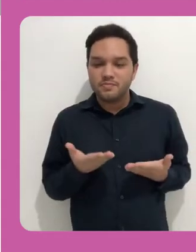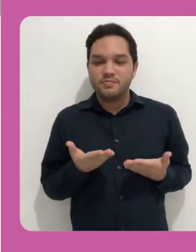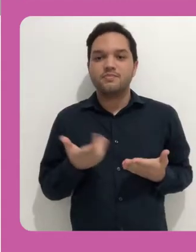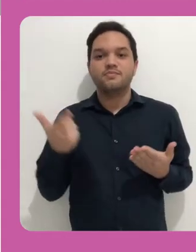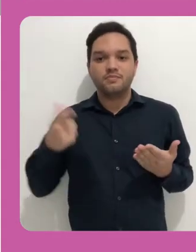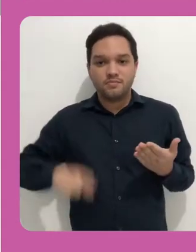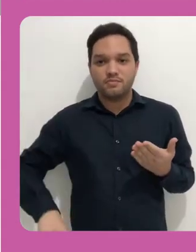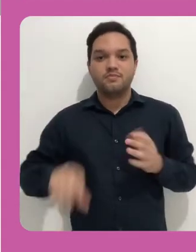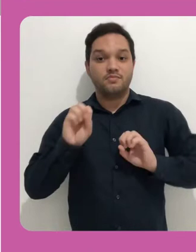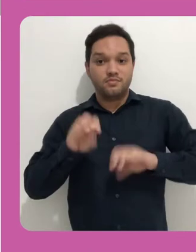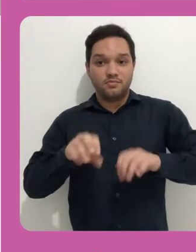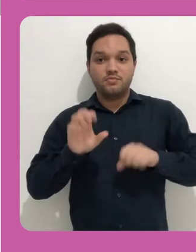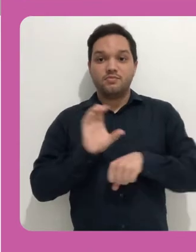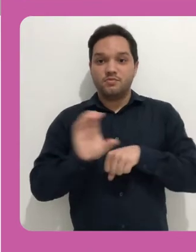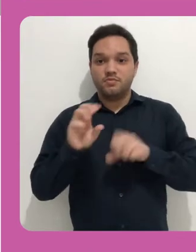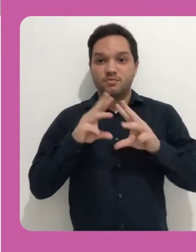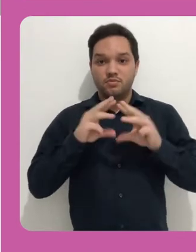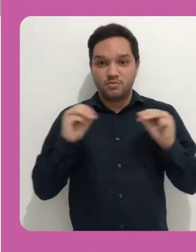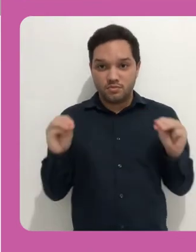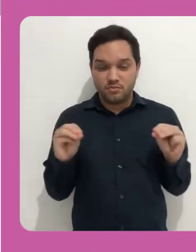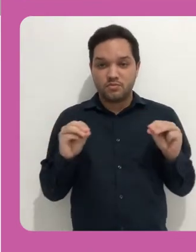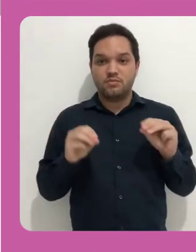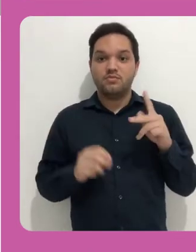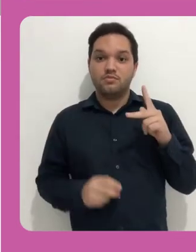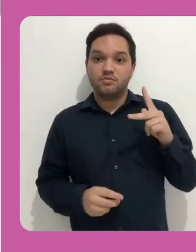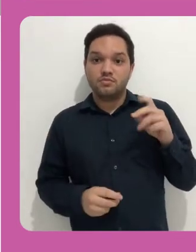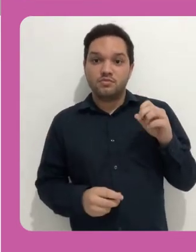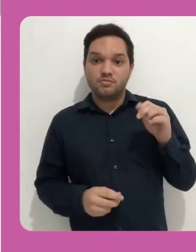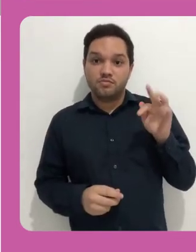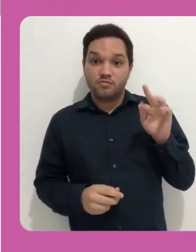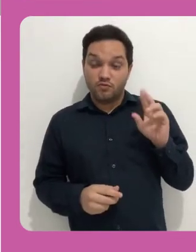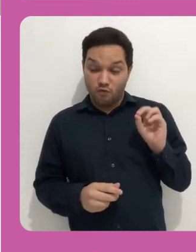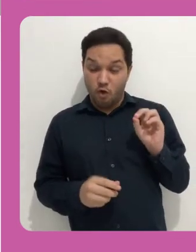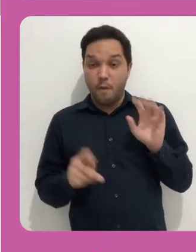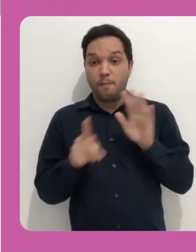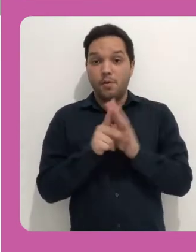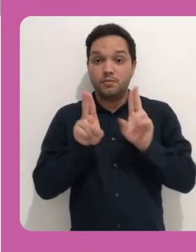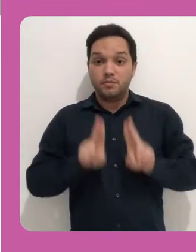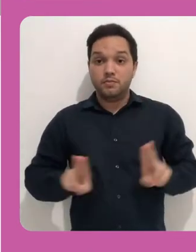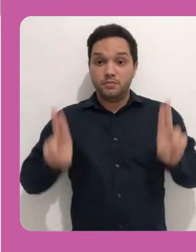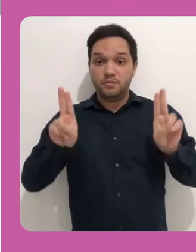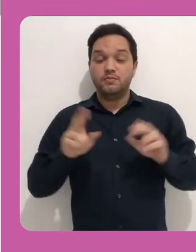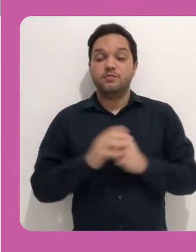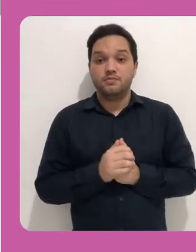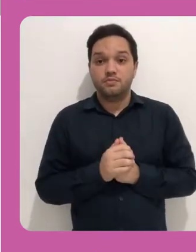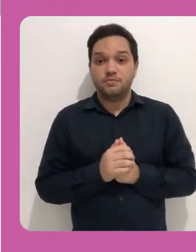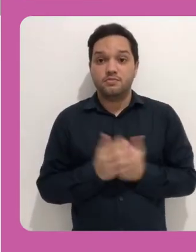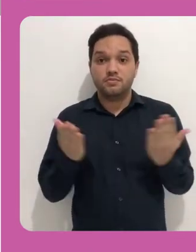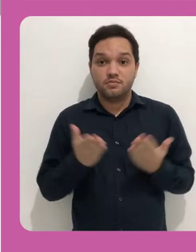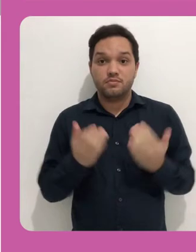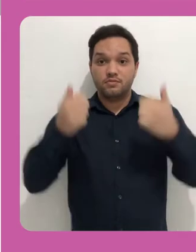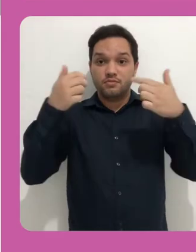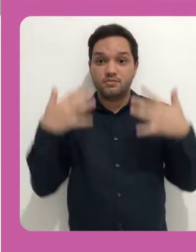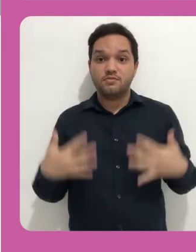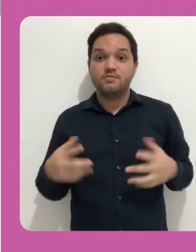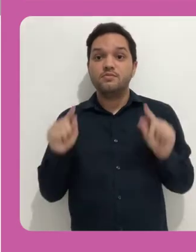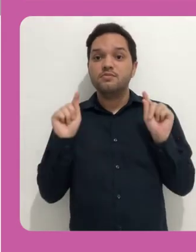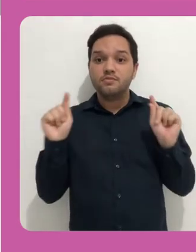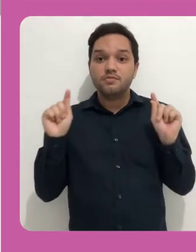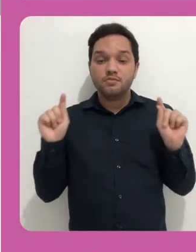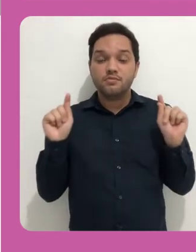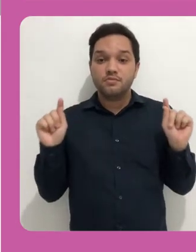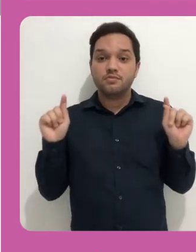nesse vídeo, eu vou falar para você sobre a tarefa, sobre a atividade tarefa.